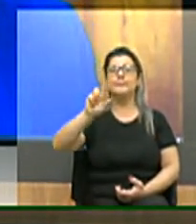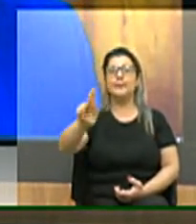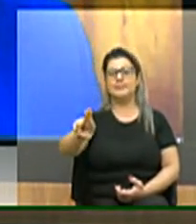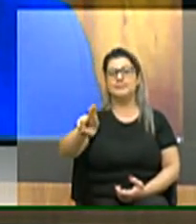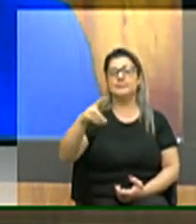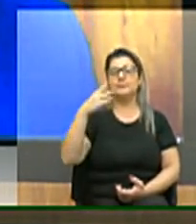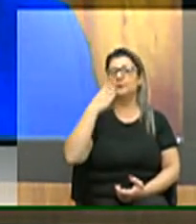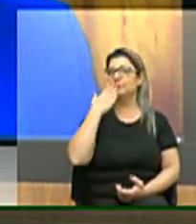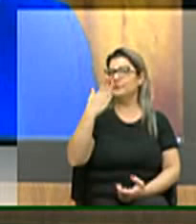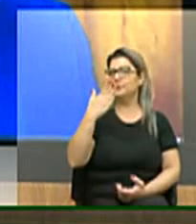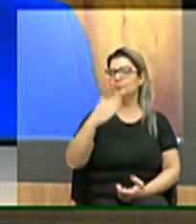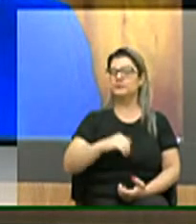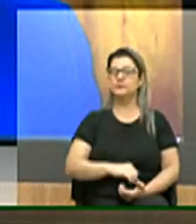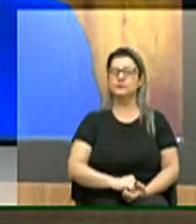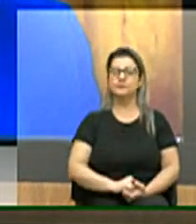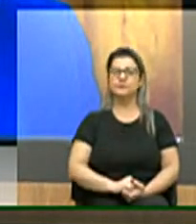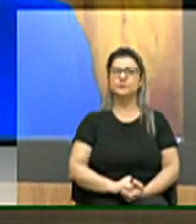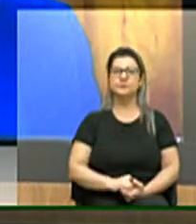Favorável.